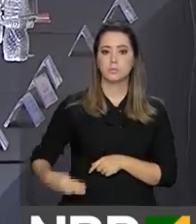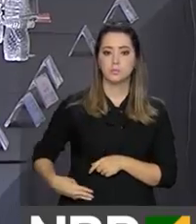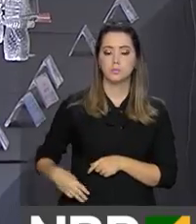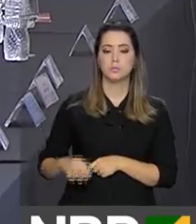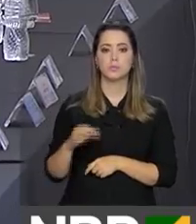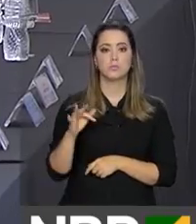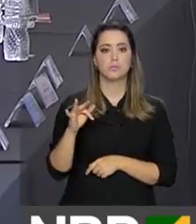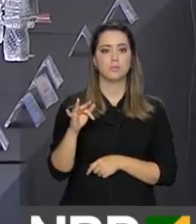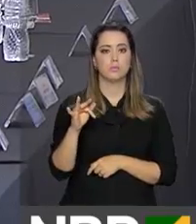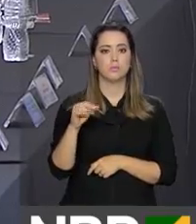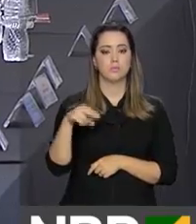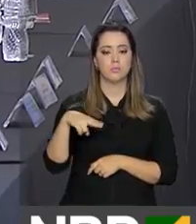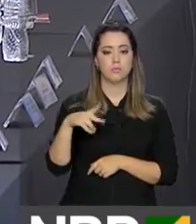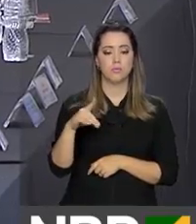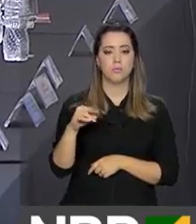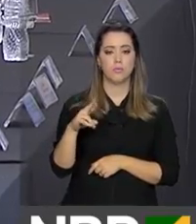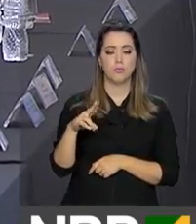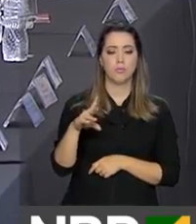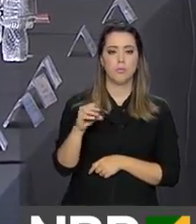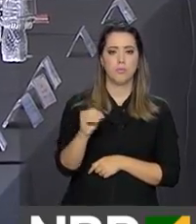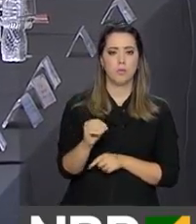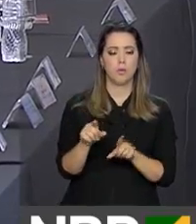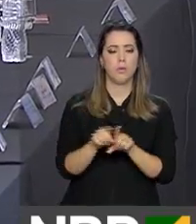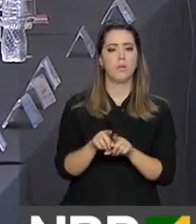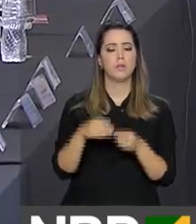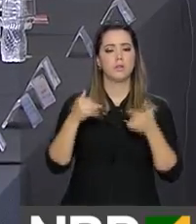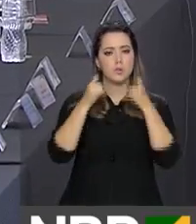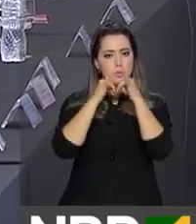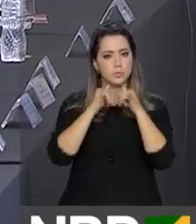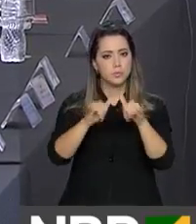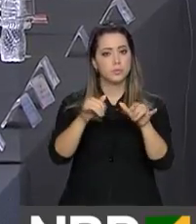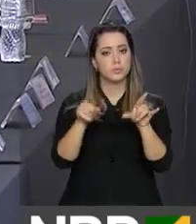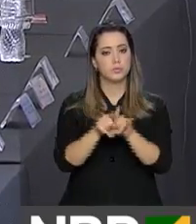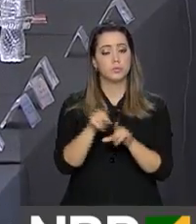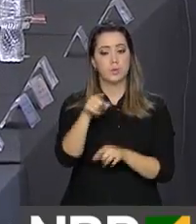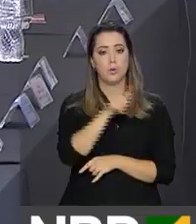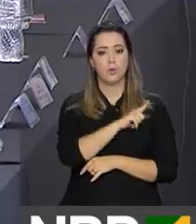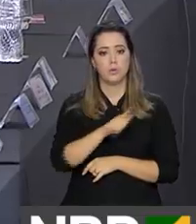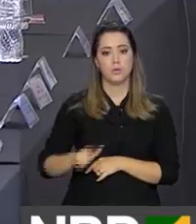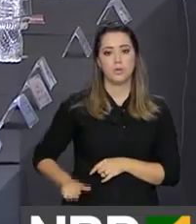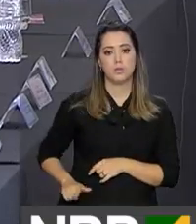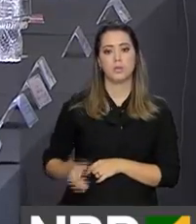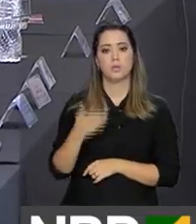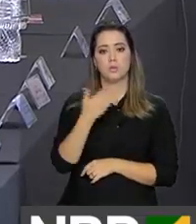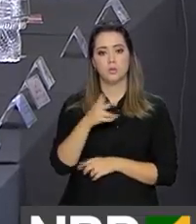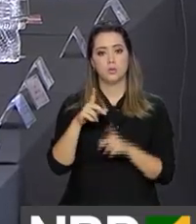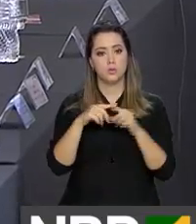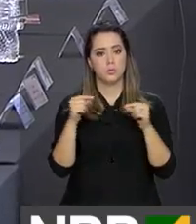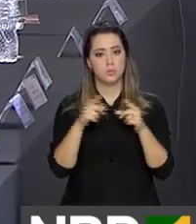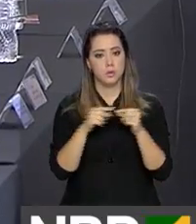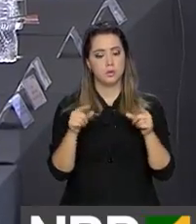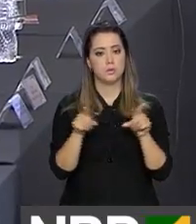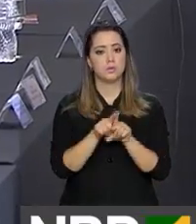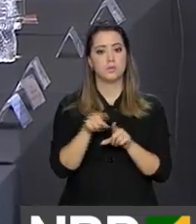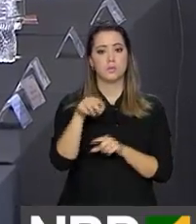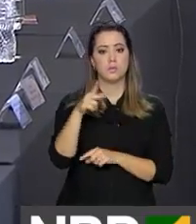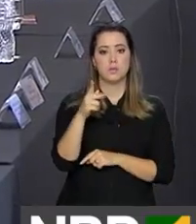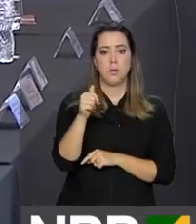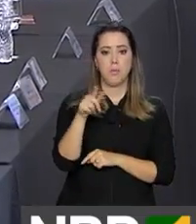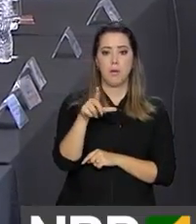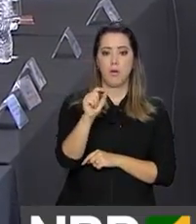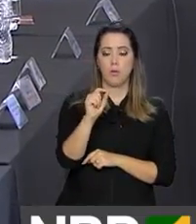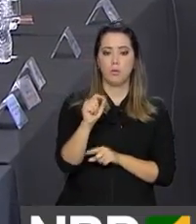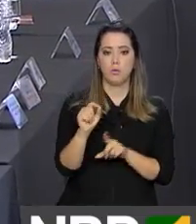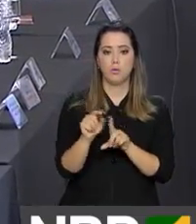Filho, Minas Energia, os governadores Rodrigo Hollenberg, Paulo Câmara, o senador Valdir